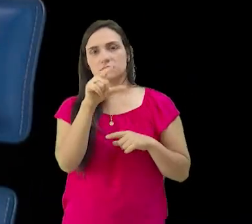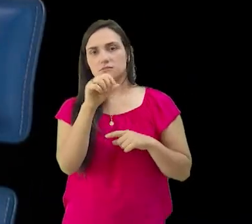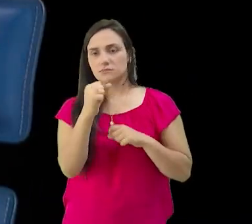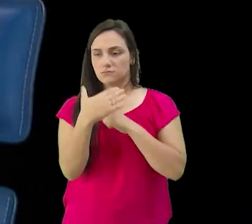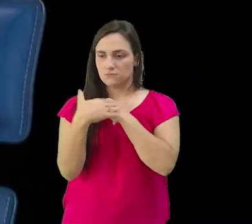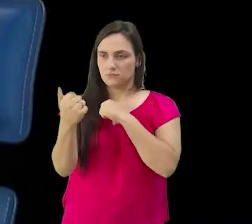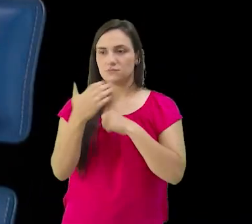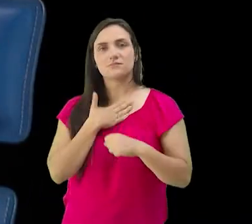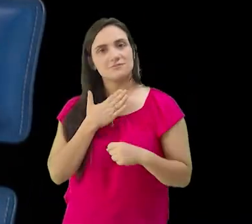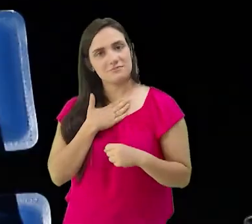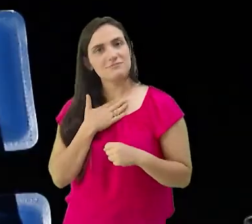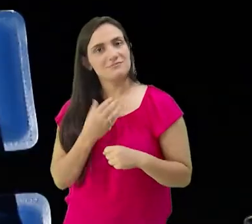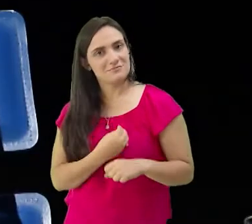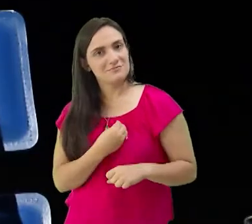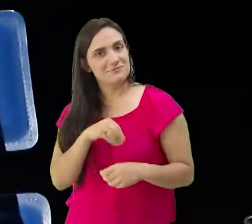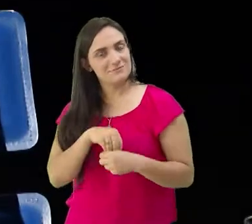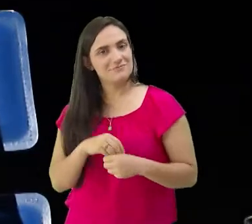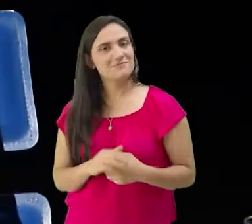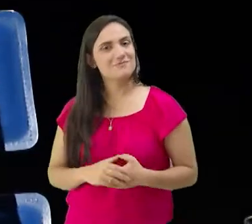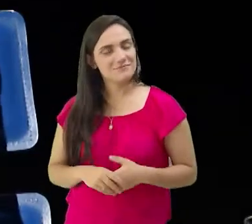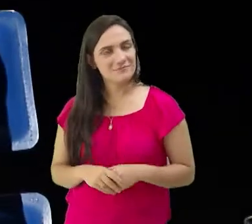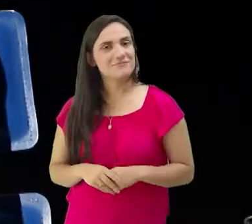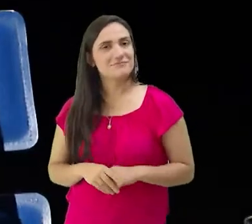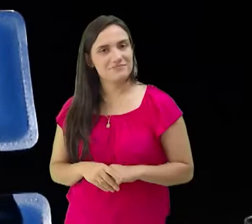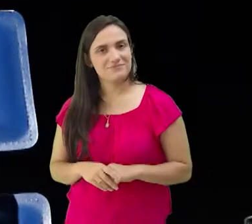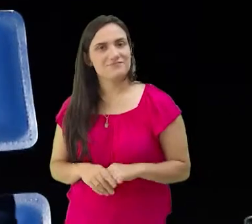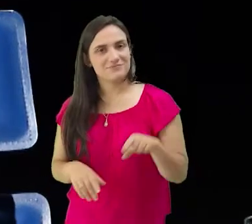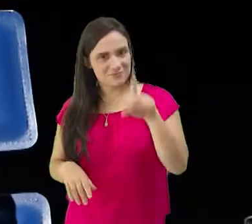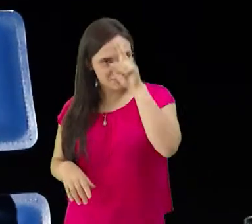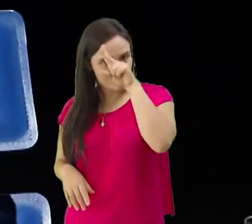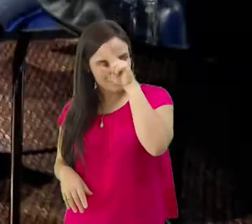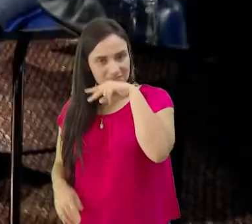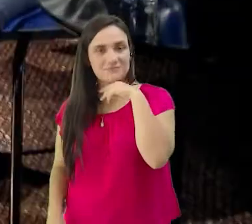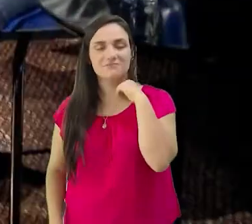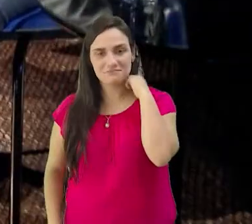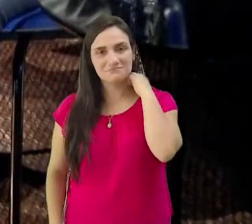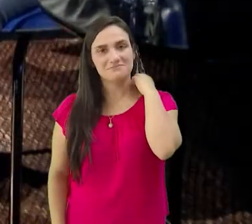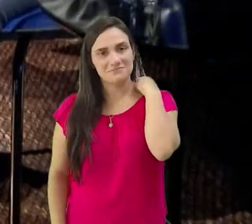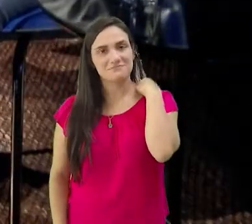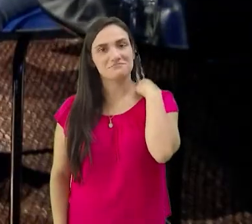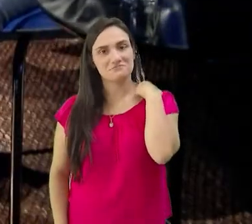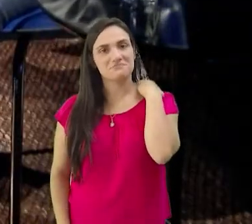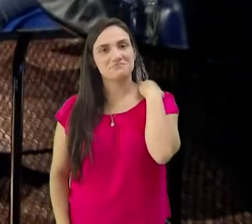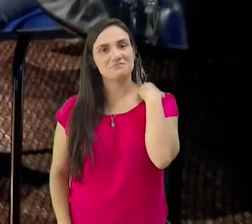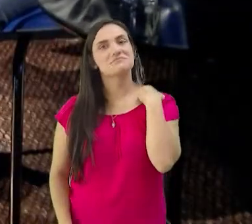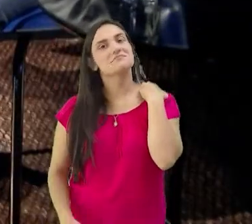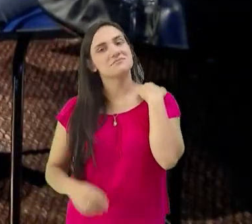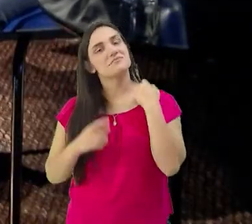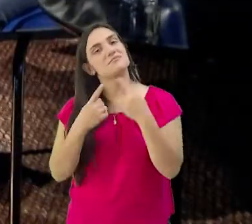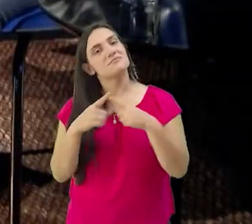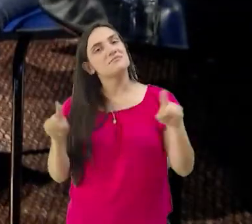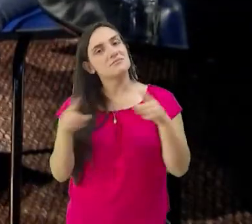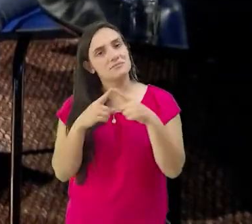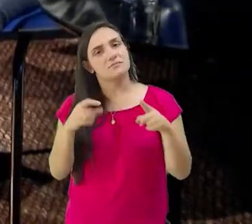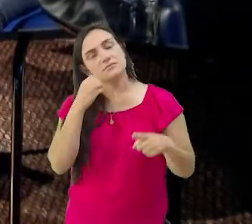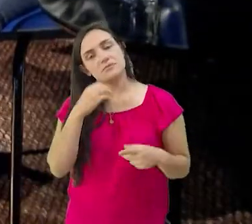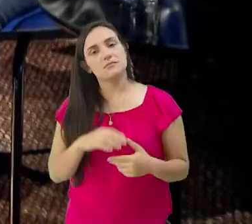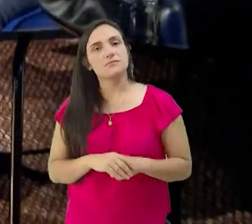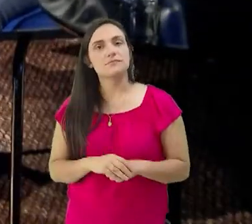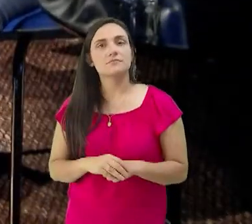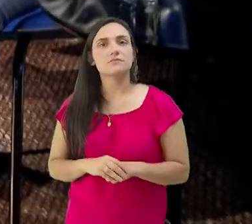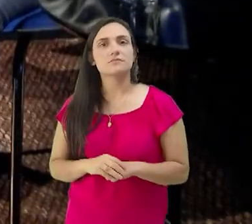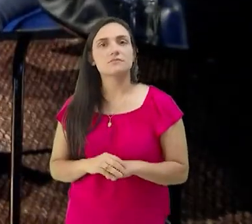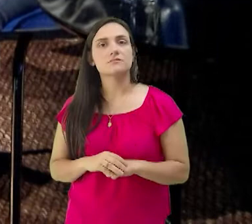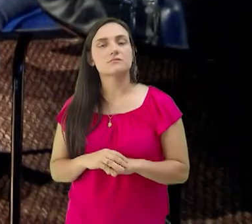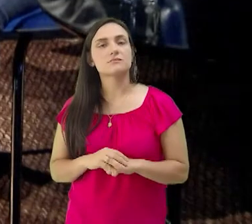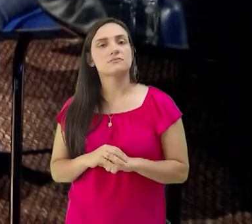me chamou para participar, né? Carlos Coma. Isso. Já encontrei o Carlos Coma, E aí Só você, gente, o cara, música entre linda, outras né?